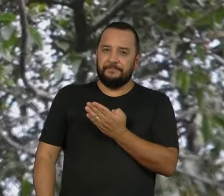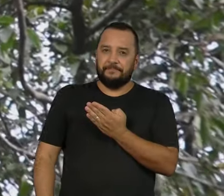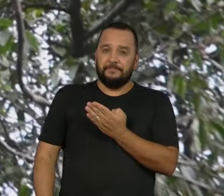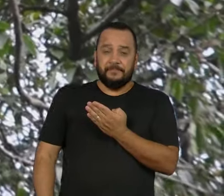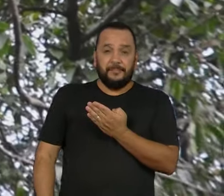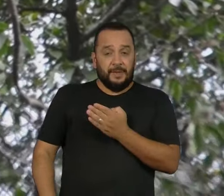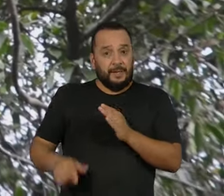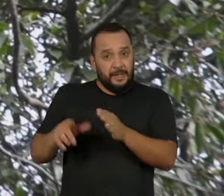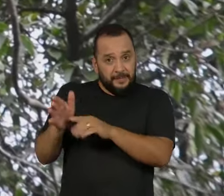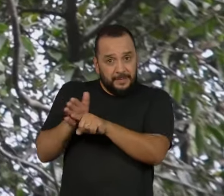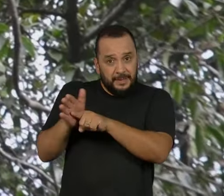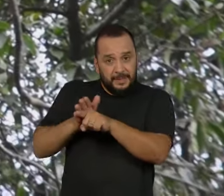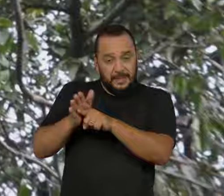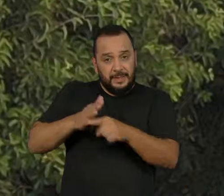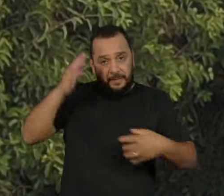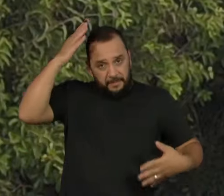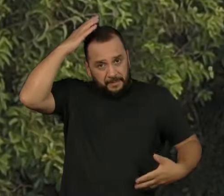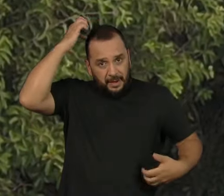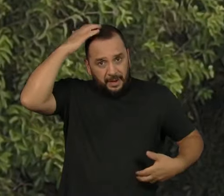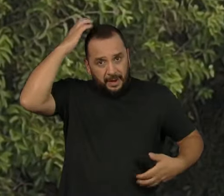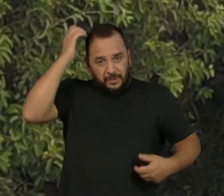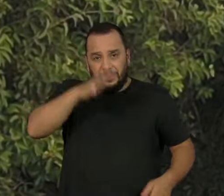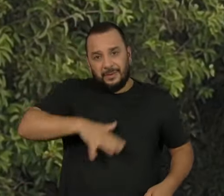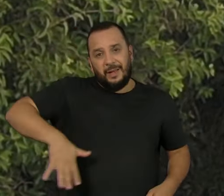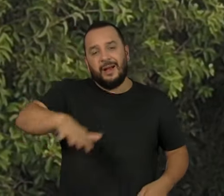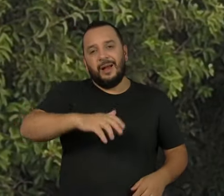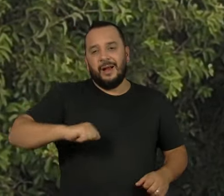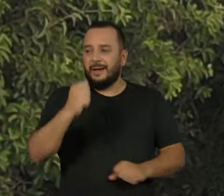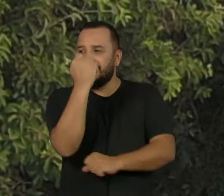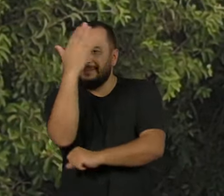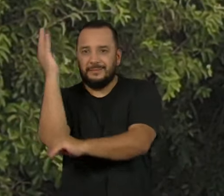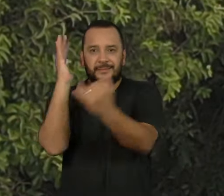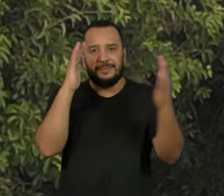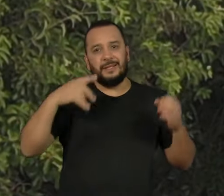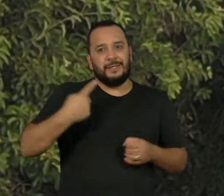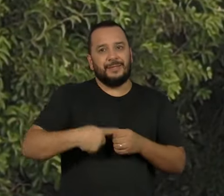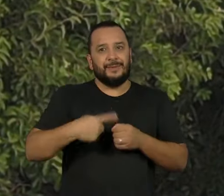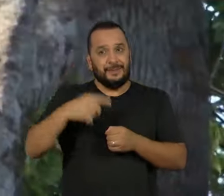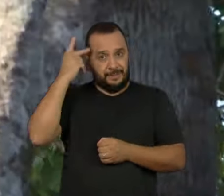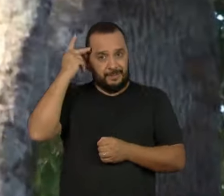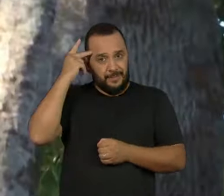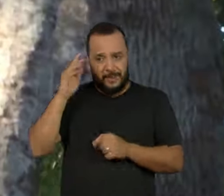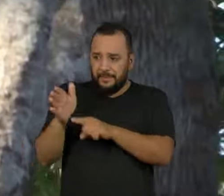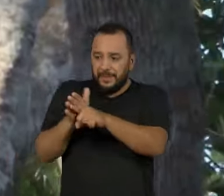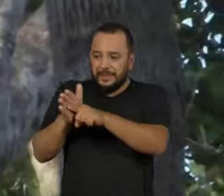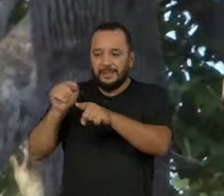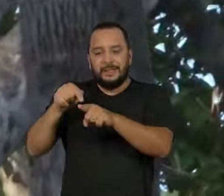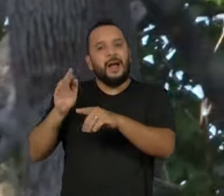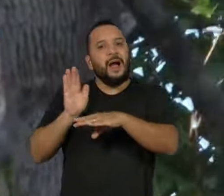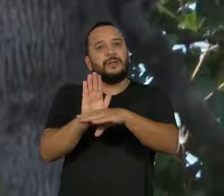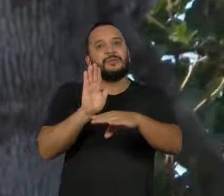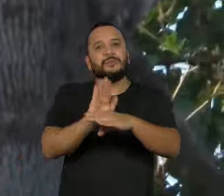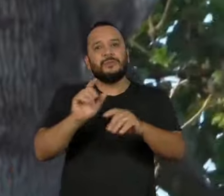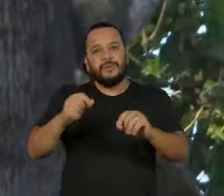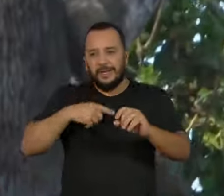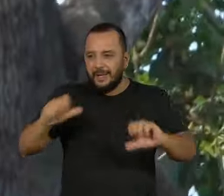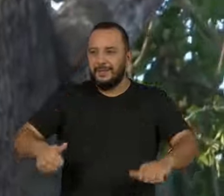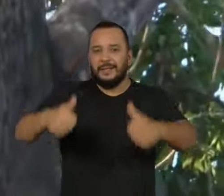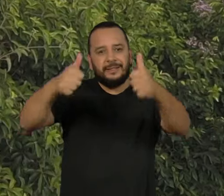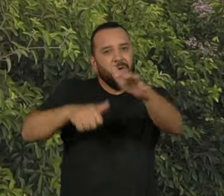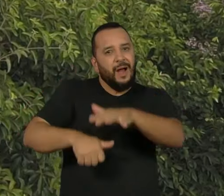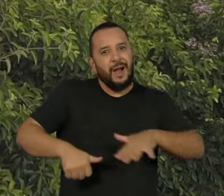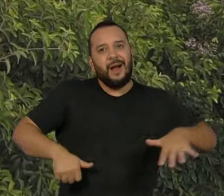O estudo do Muriqui do Sul, em área preservada do interior paulista, contribui para o projeto de restauração de grandes